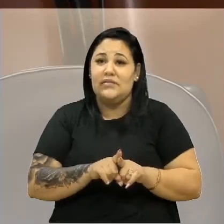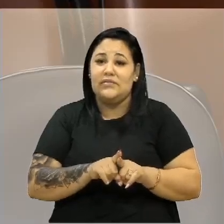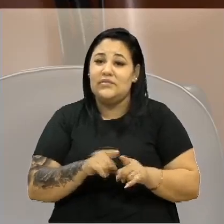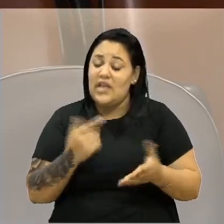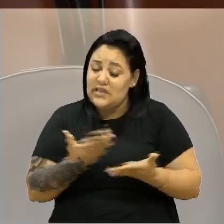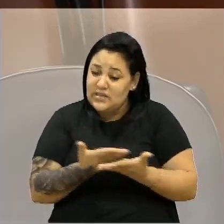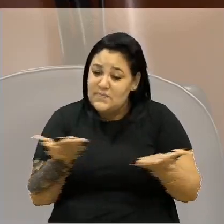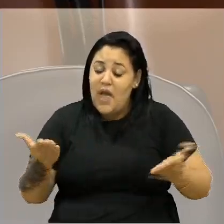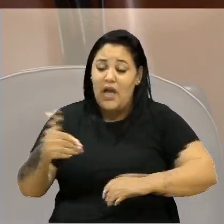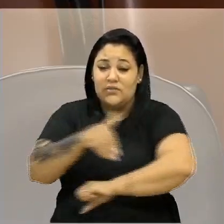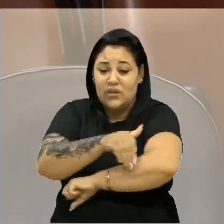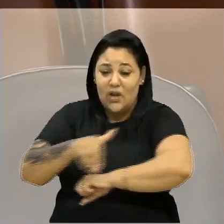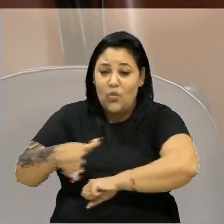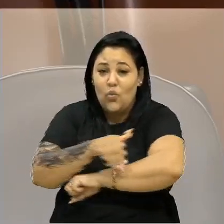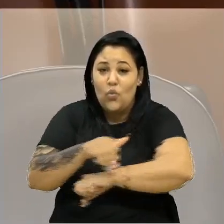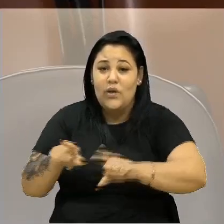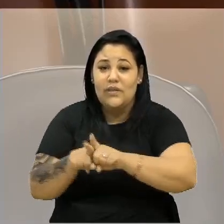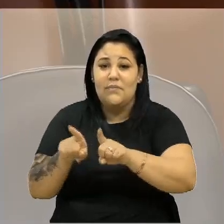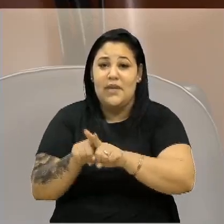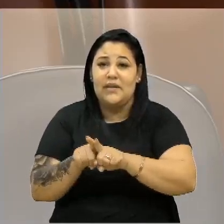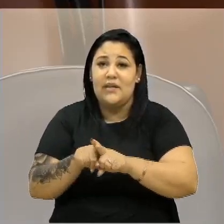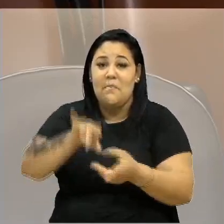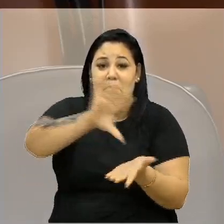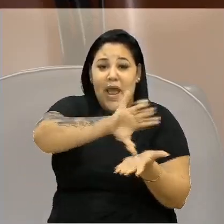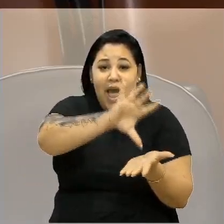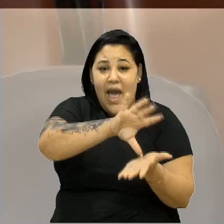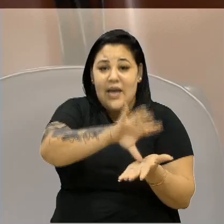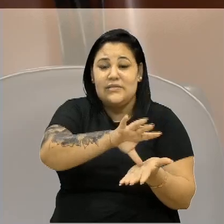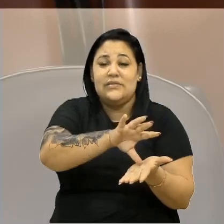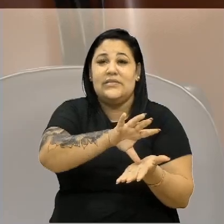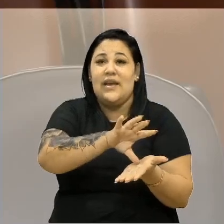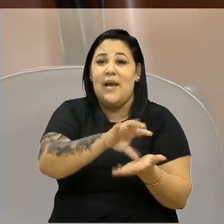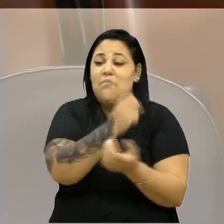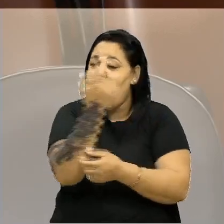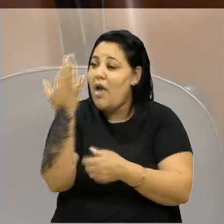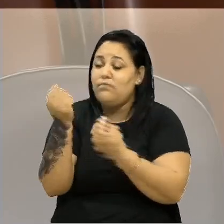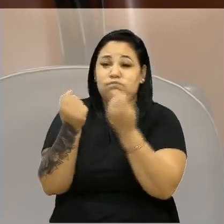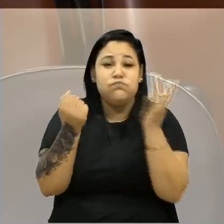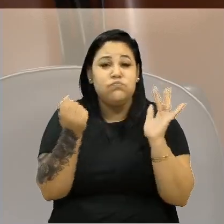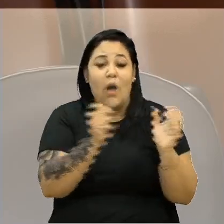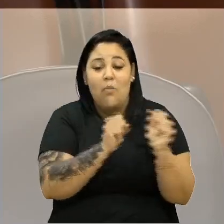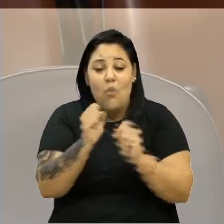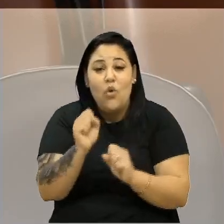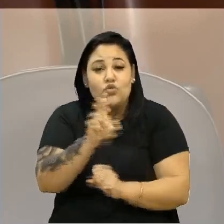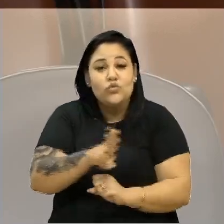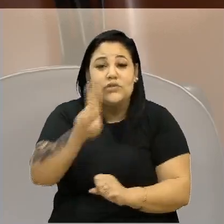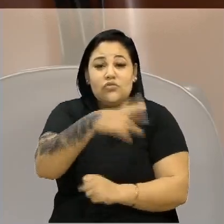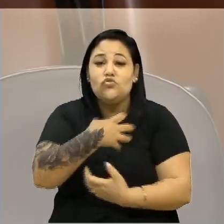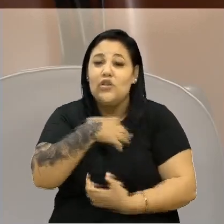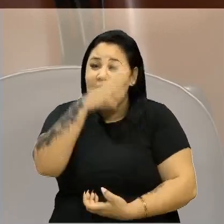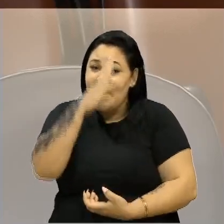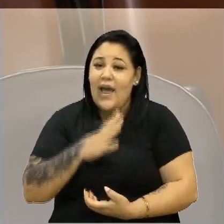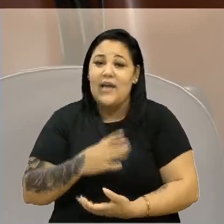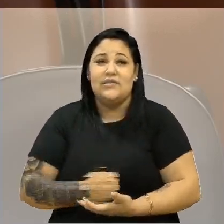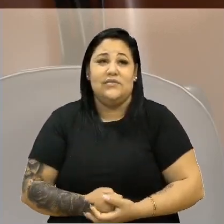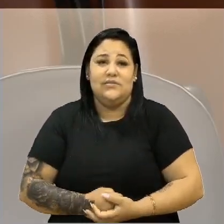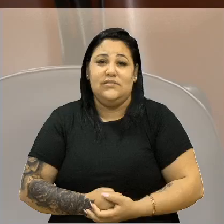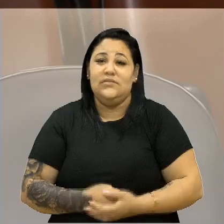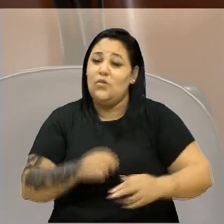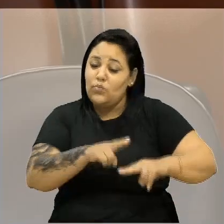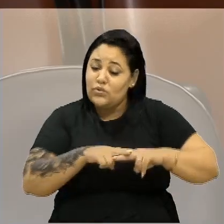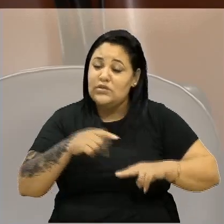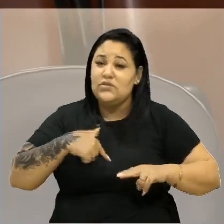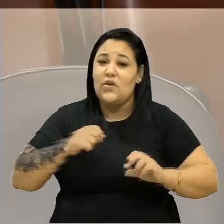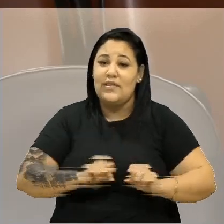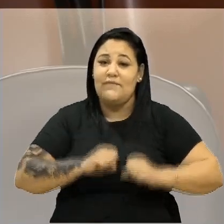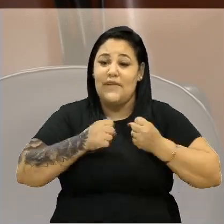espaços na rua, praças e parques que as pessoas têm que ocupar de forma gratuita. E por isso que eu defendo que tem que ter a manutenção